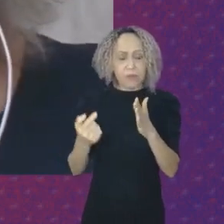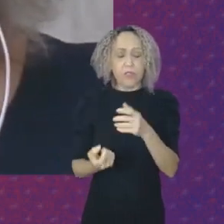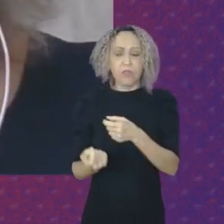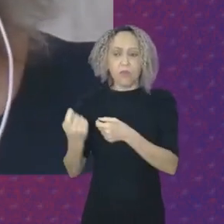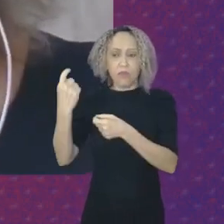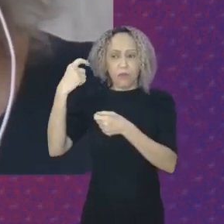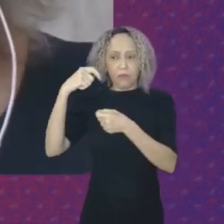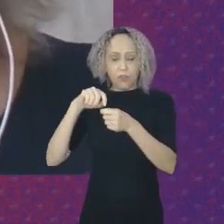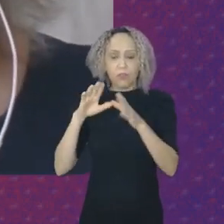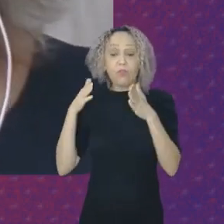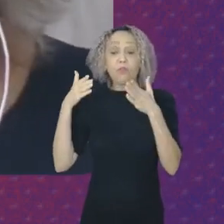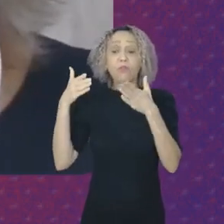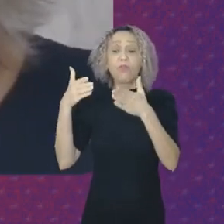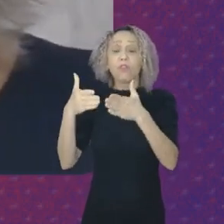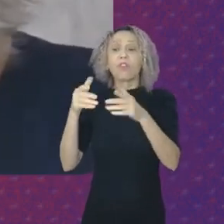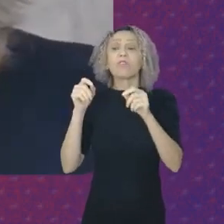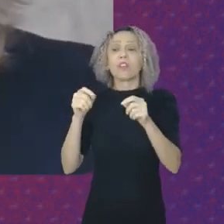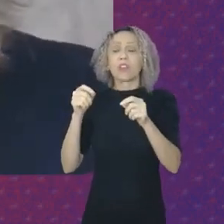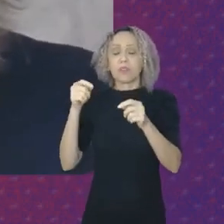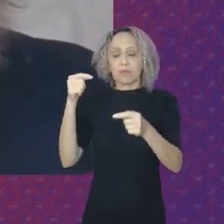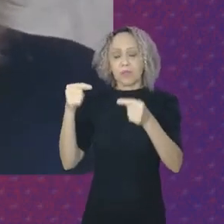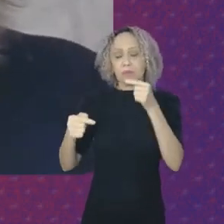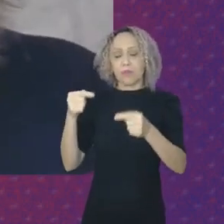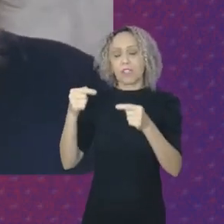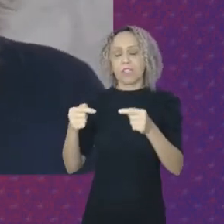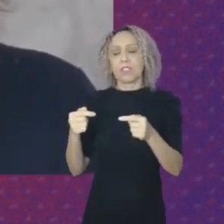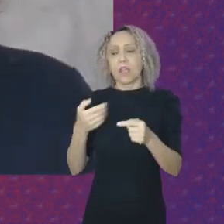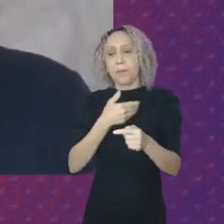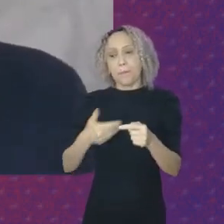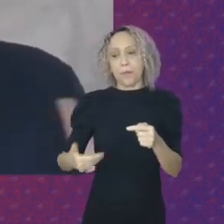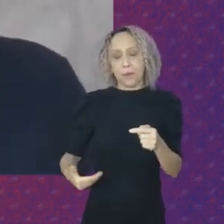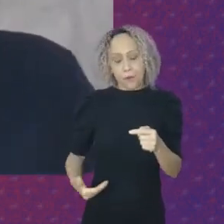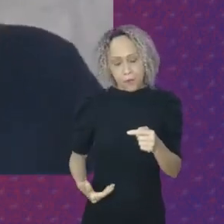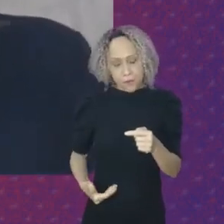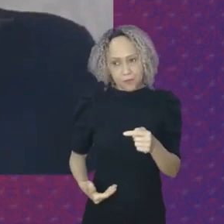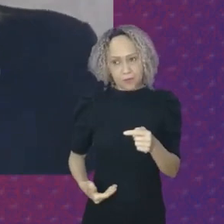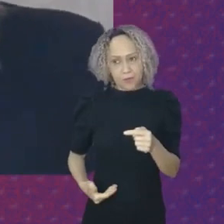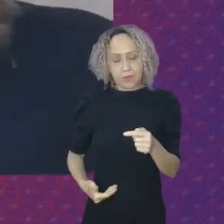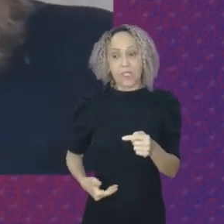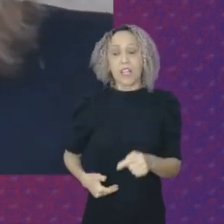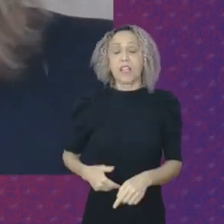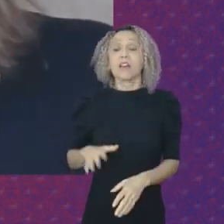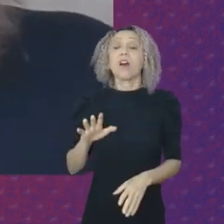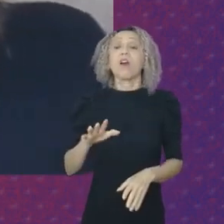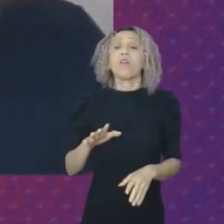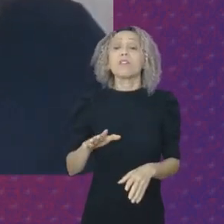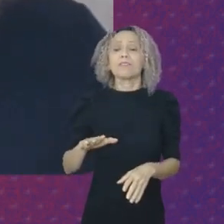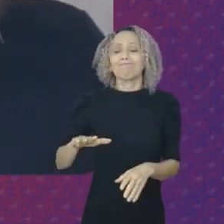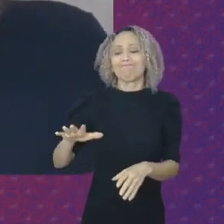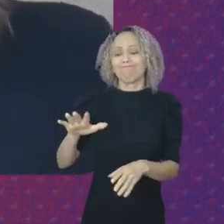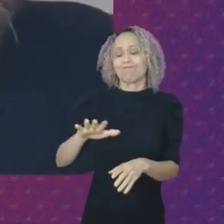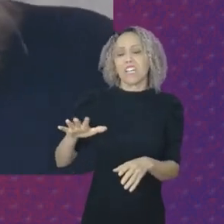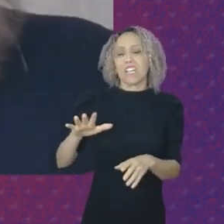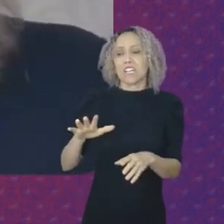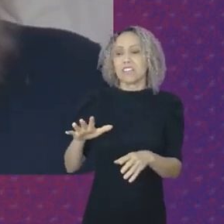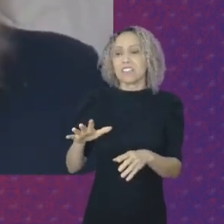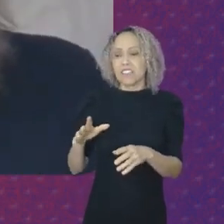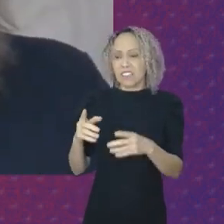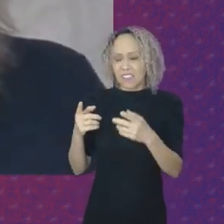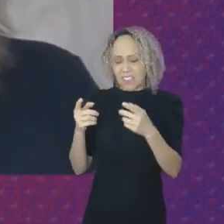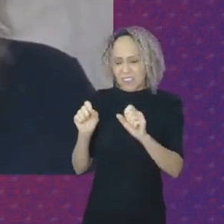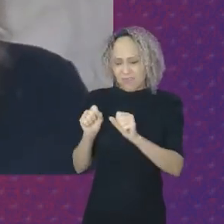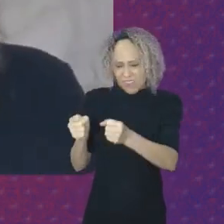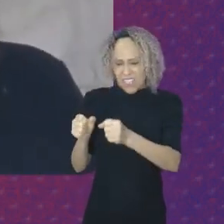voltar o foco para as políticas públicas para as mulheres na área do enfrentamento à violência, porque é muito